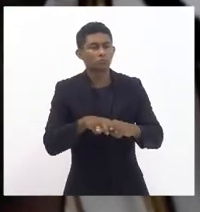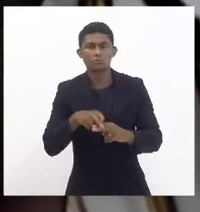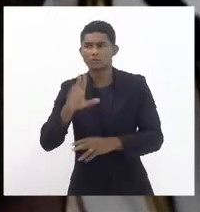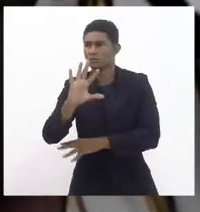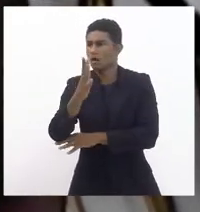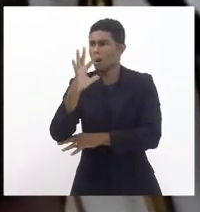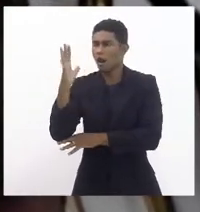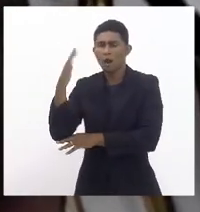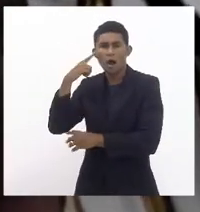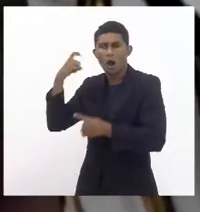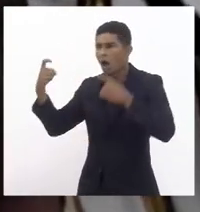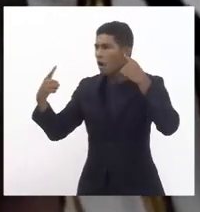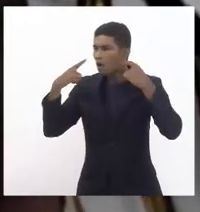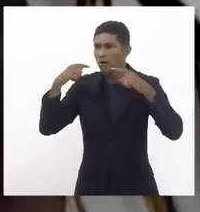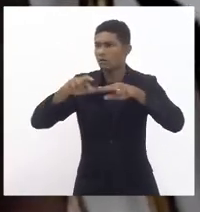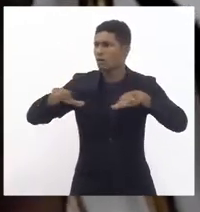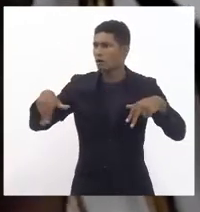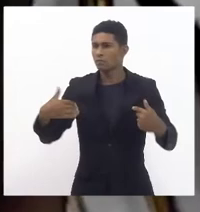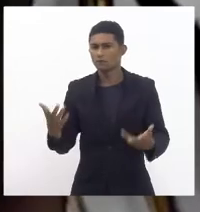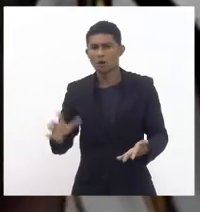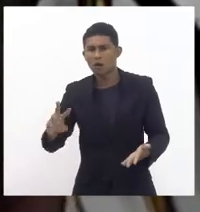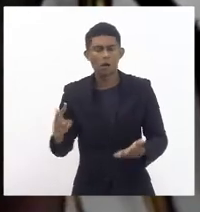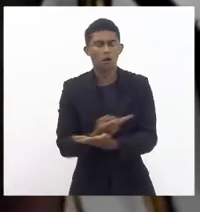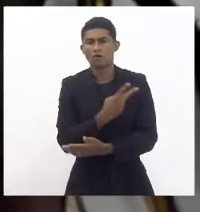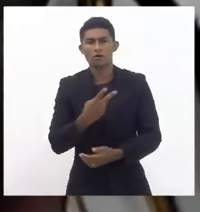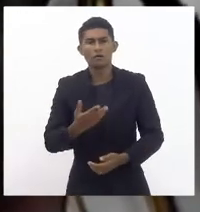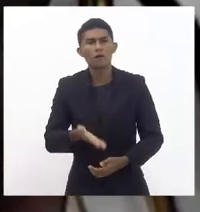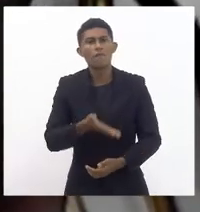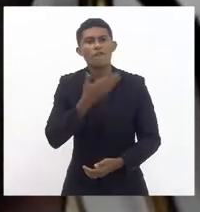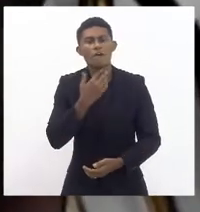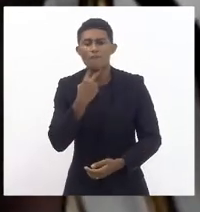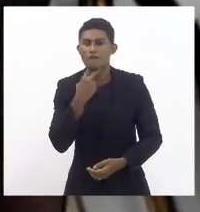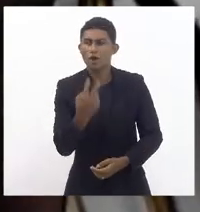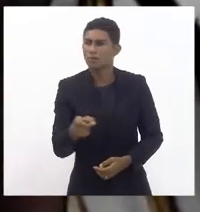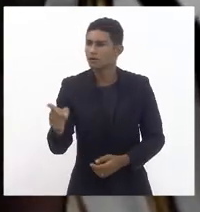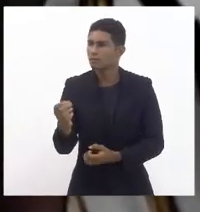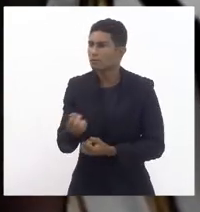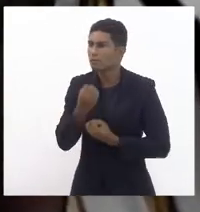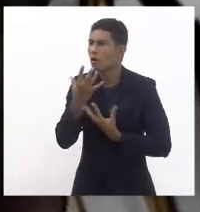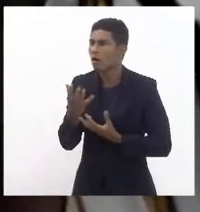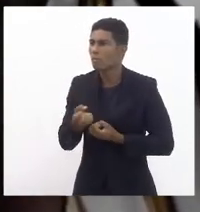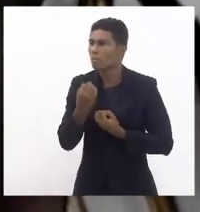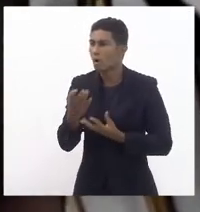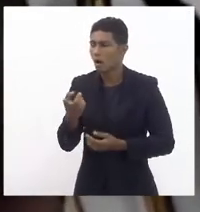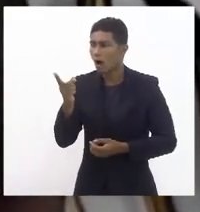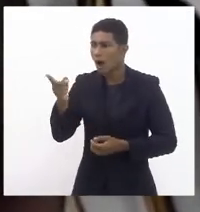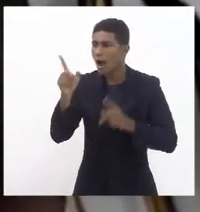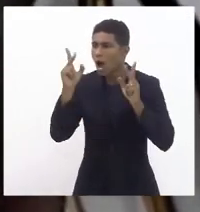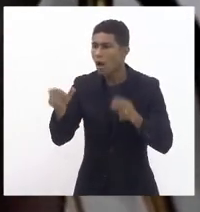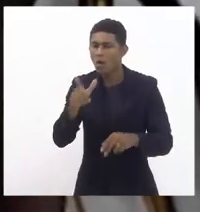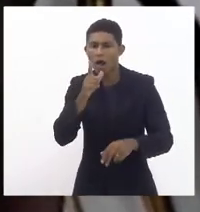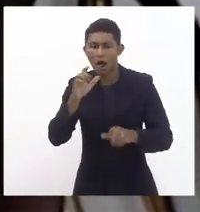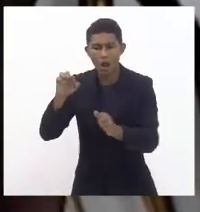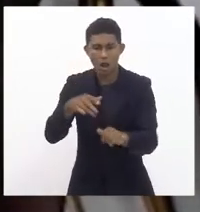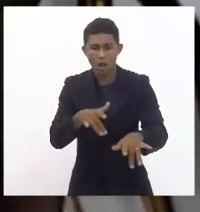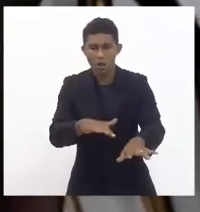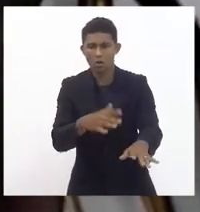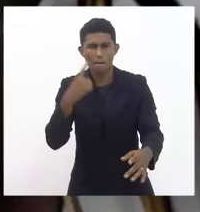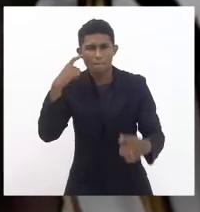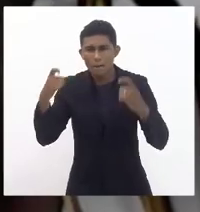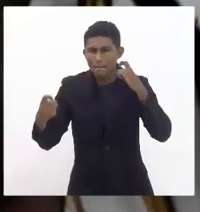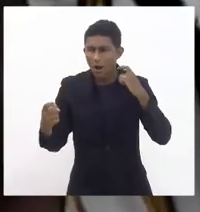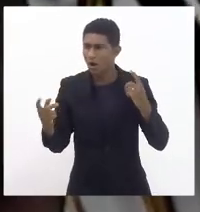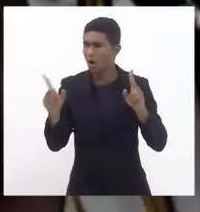da floresta de repente ele escuta a voz do poeta ser capaz como um rio que leva sozinho ou